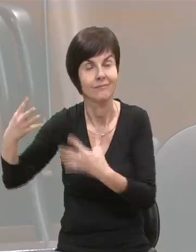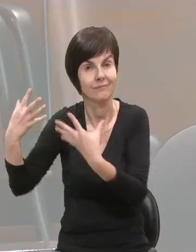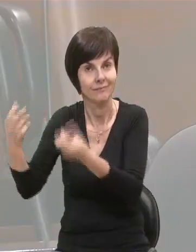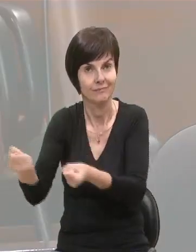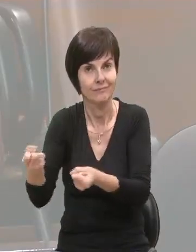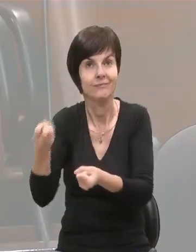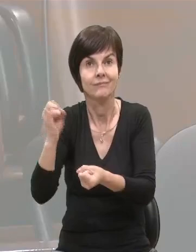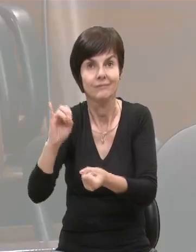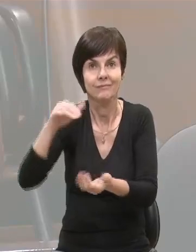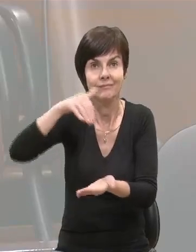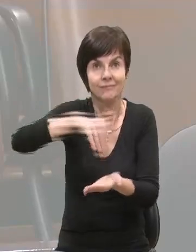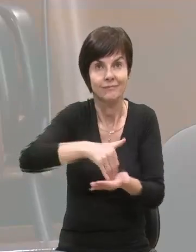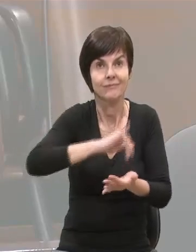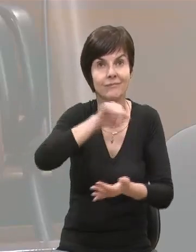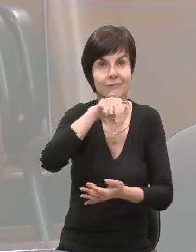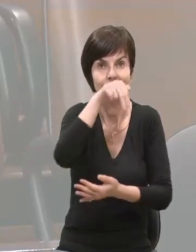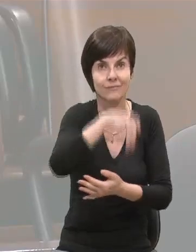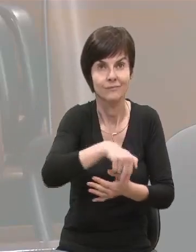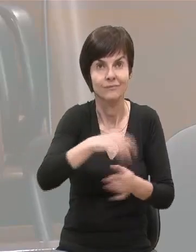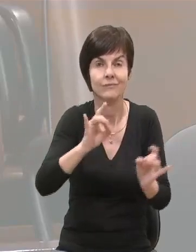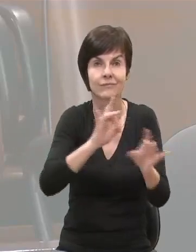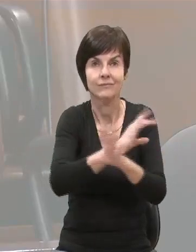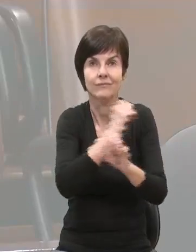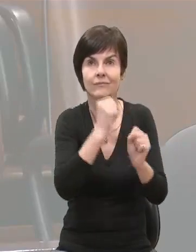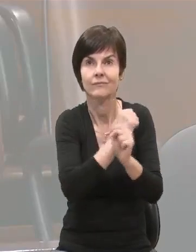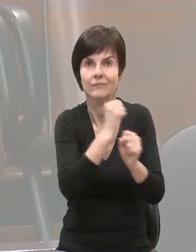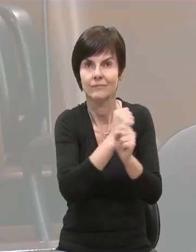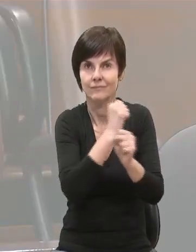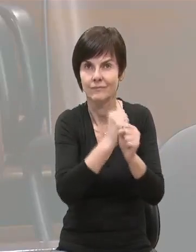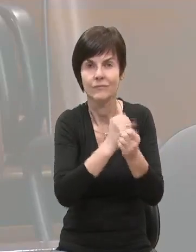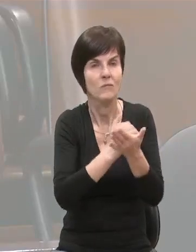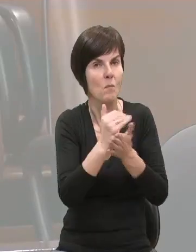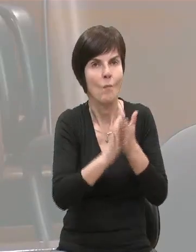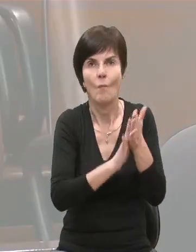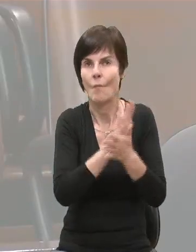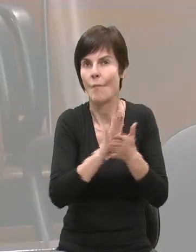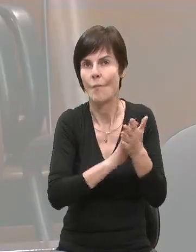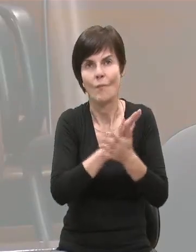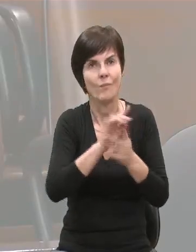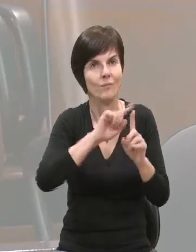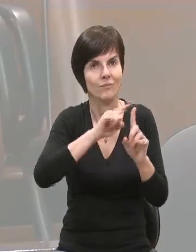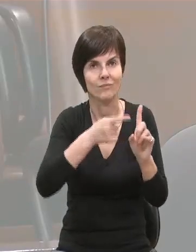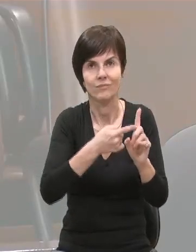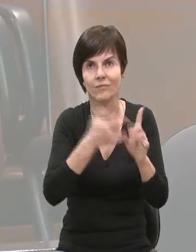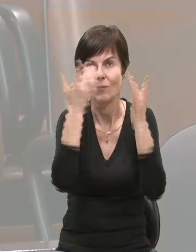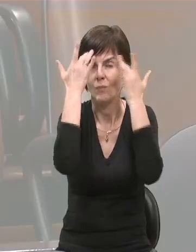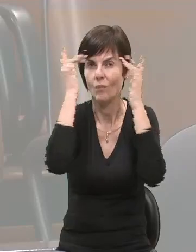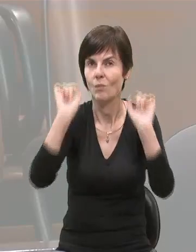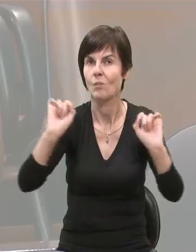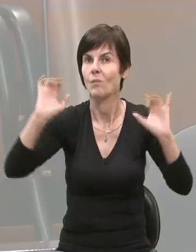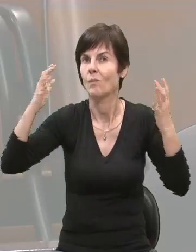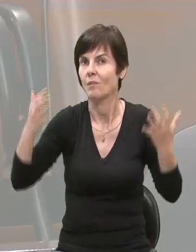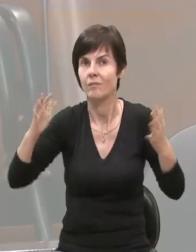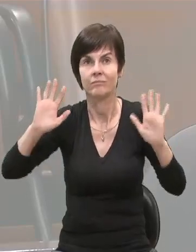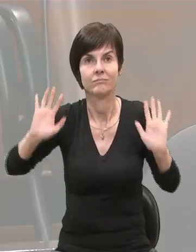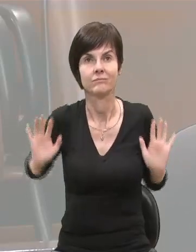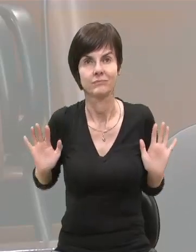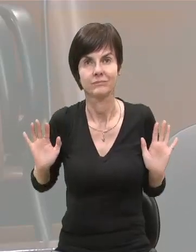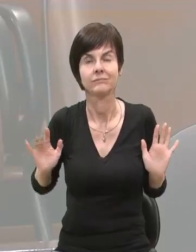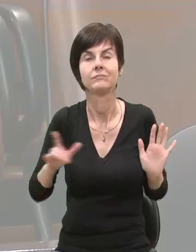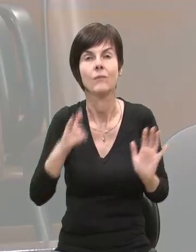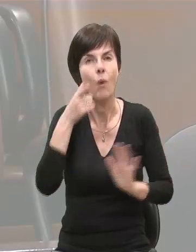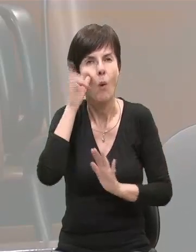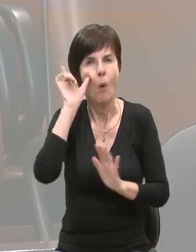até o final de junho não tiver prontas as obras lá no Hospital Virvi Ramos, que nem iniciaram para a maternidade, eu não sei o que vai acontecer. Estive